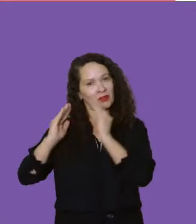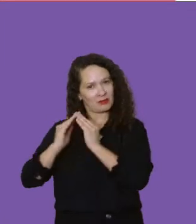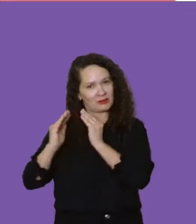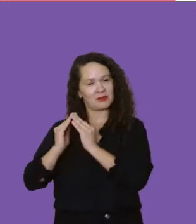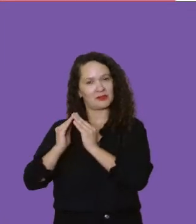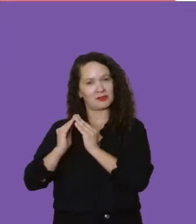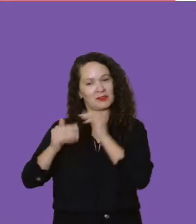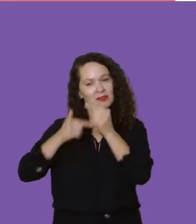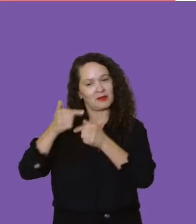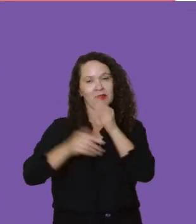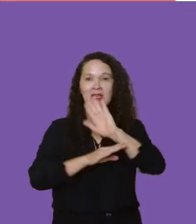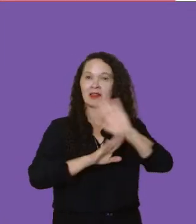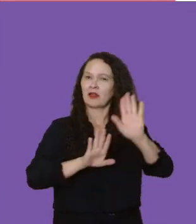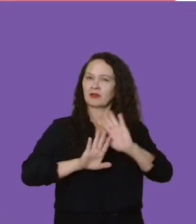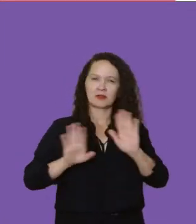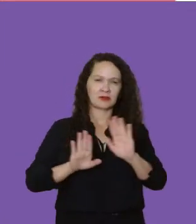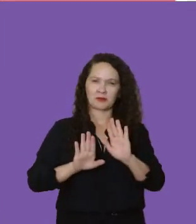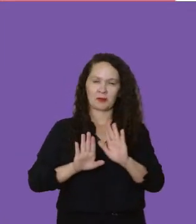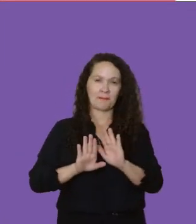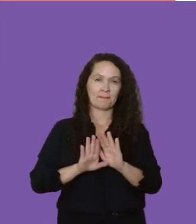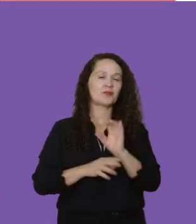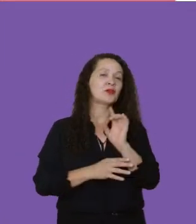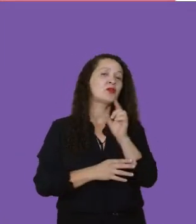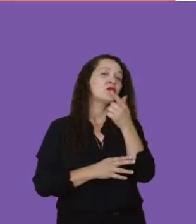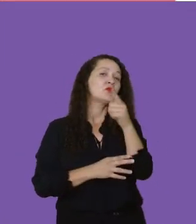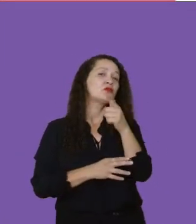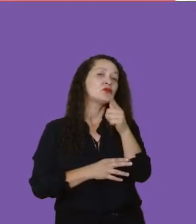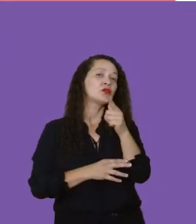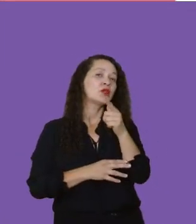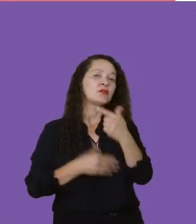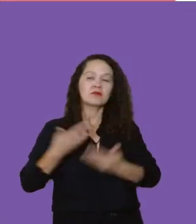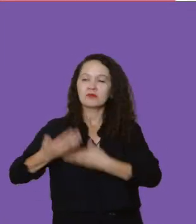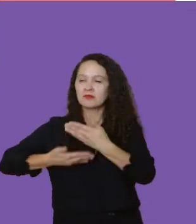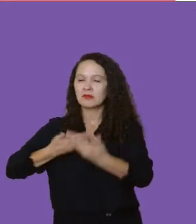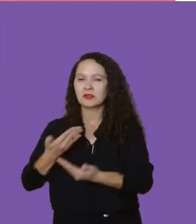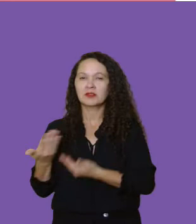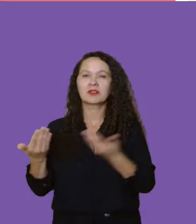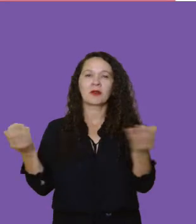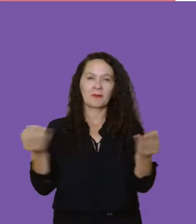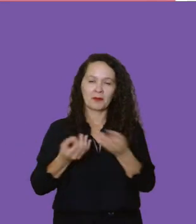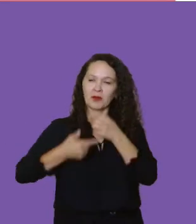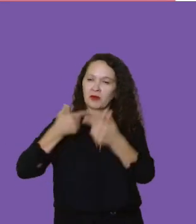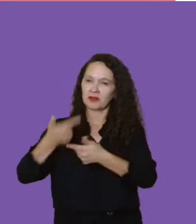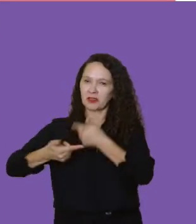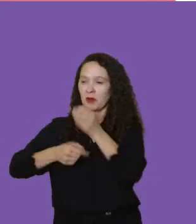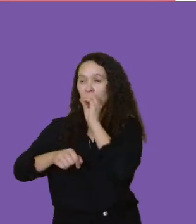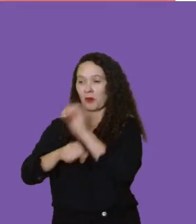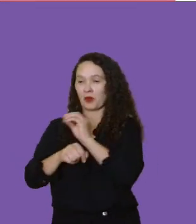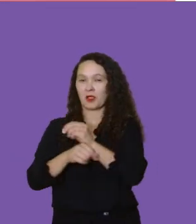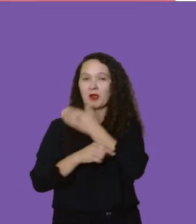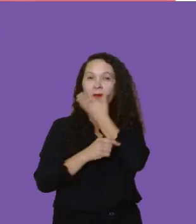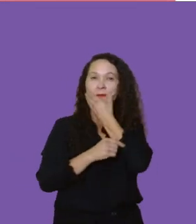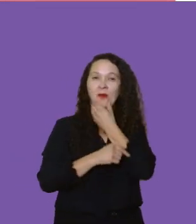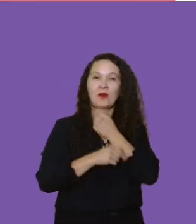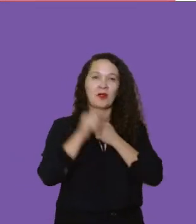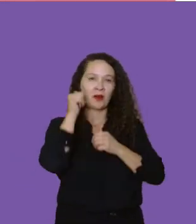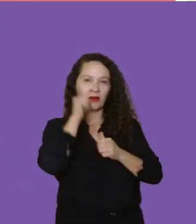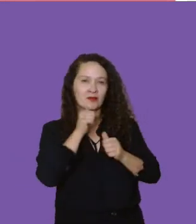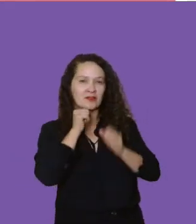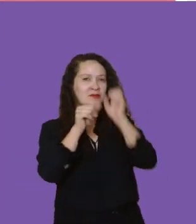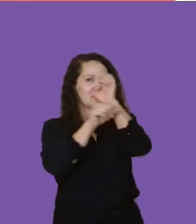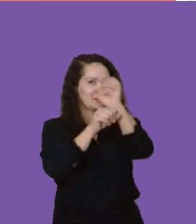afazeres domésticos. Como não há um compartilhamento adequado das tarefas de cuidado entre mulheres, homens e o